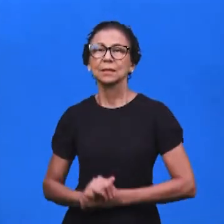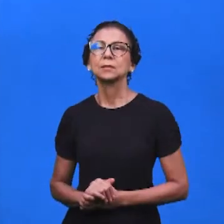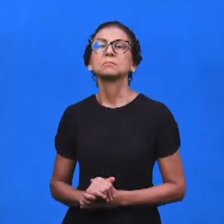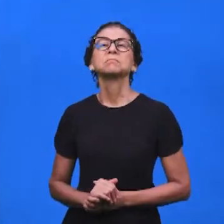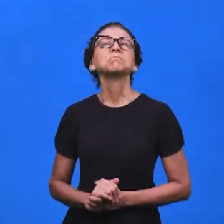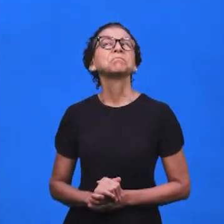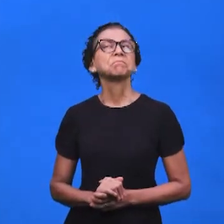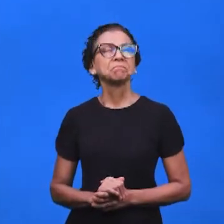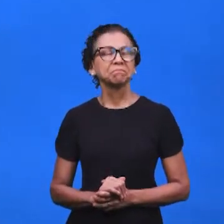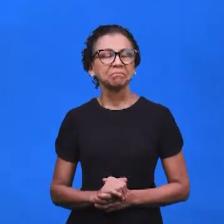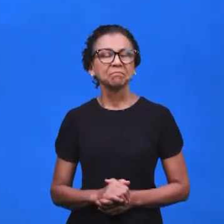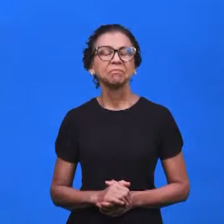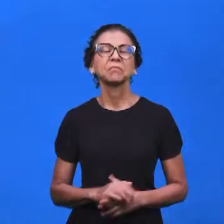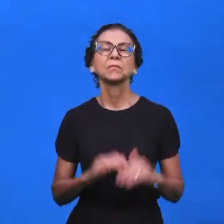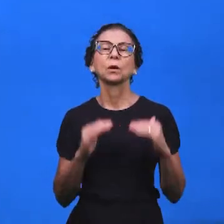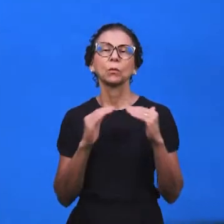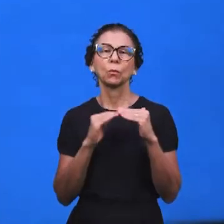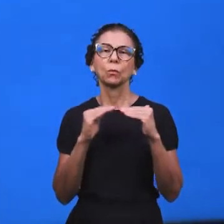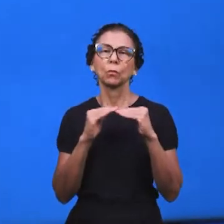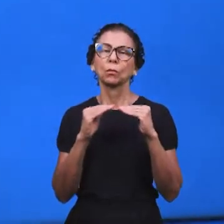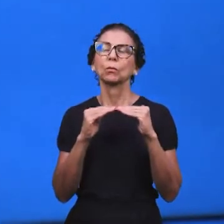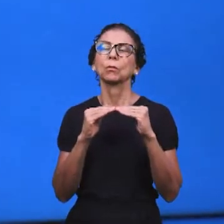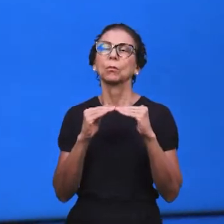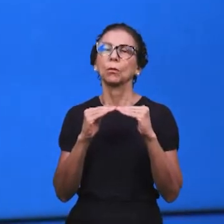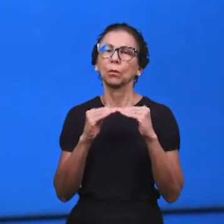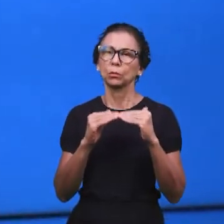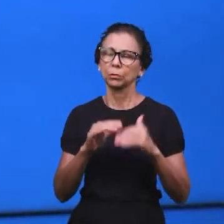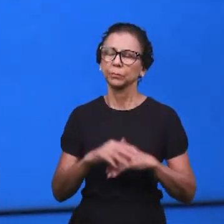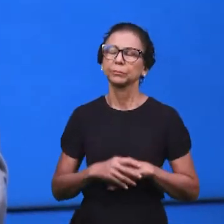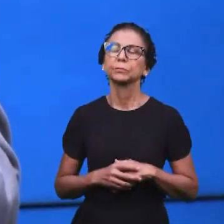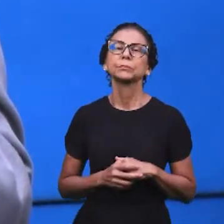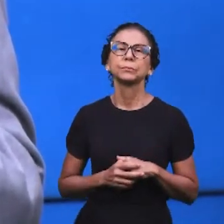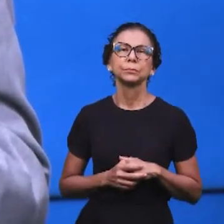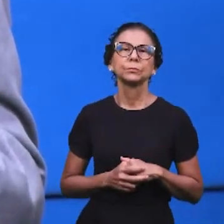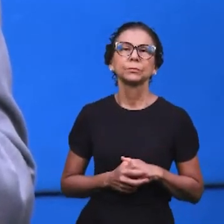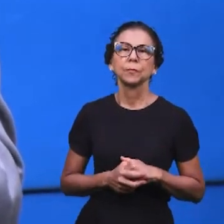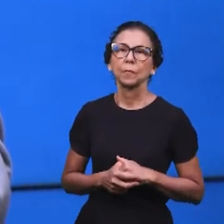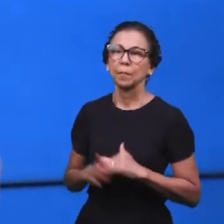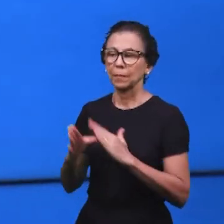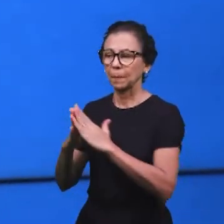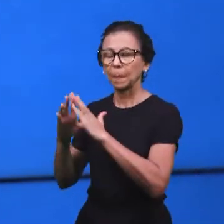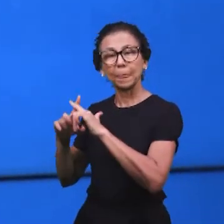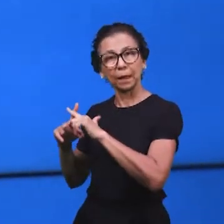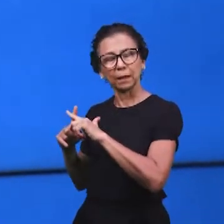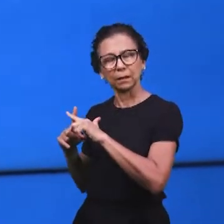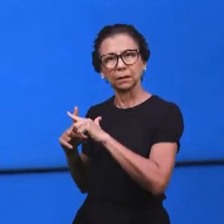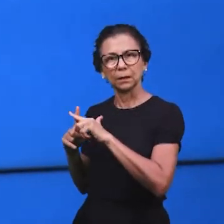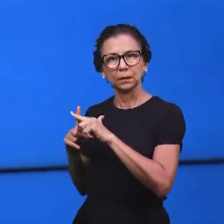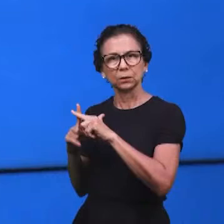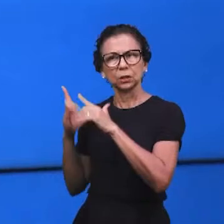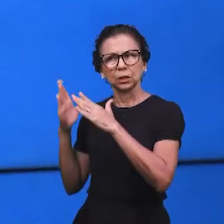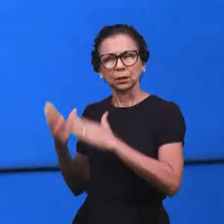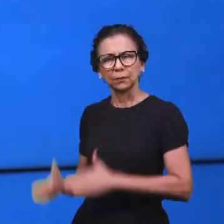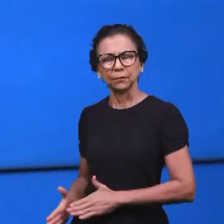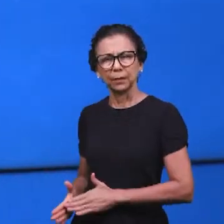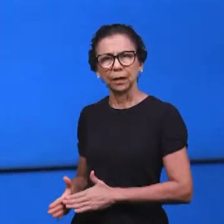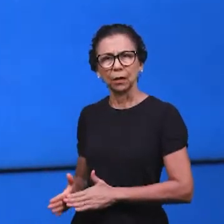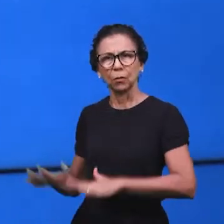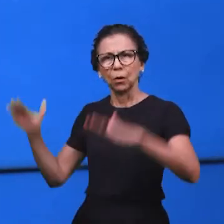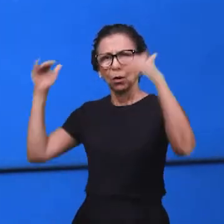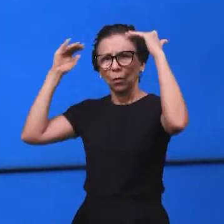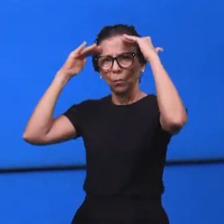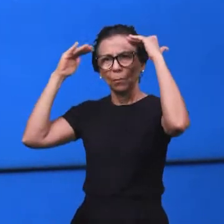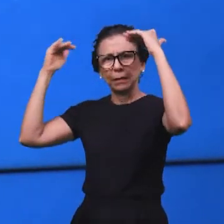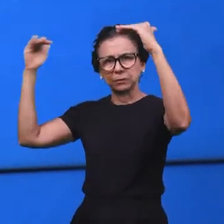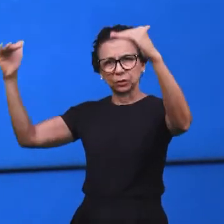pleno acordo com a sua resposta. Porque, na verdade, a igreja que ouve aquilo que o Espírito Santo diz,